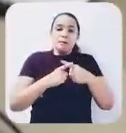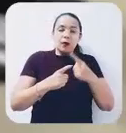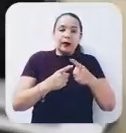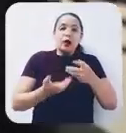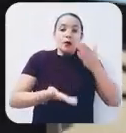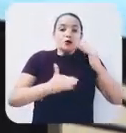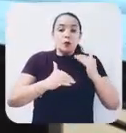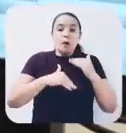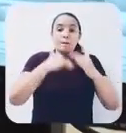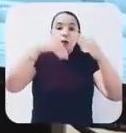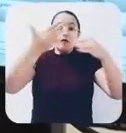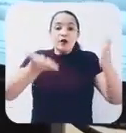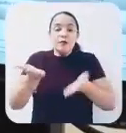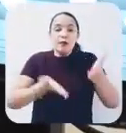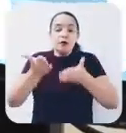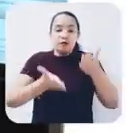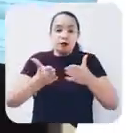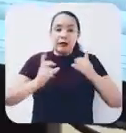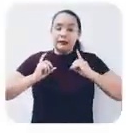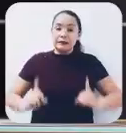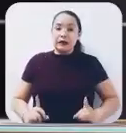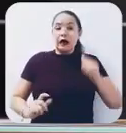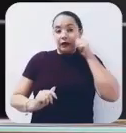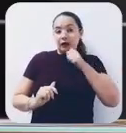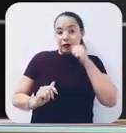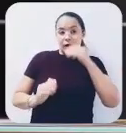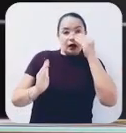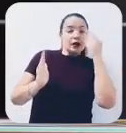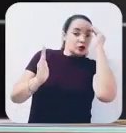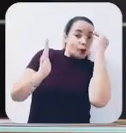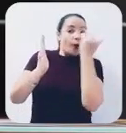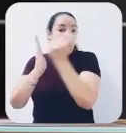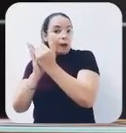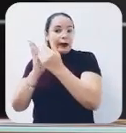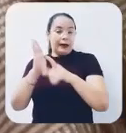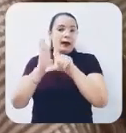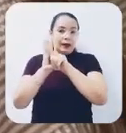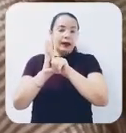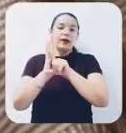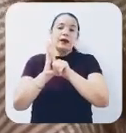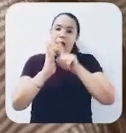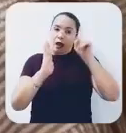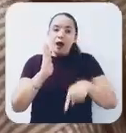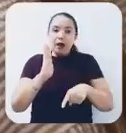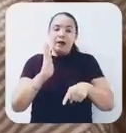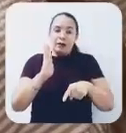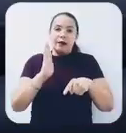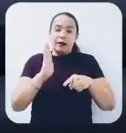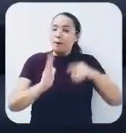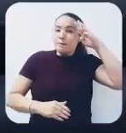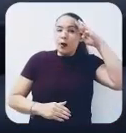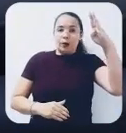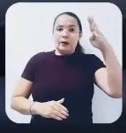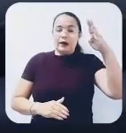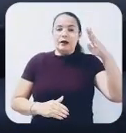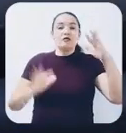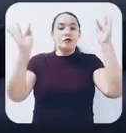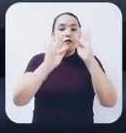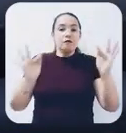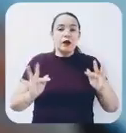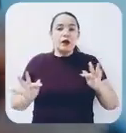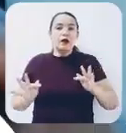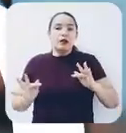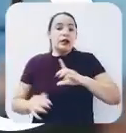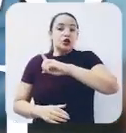ação para que eles não fiquem impunes promover a dignidade das mulheres e o cumprimento da lei sempre será a nossa